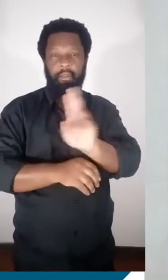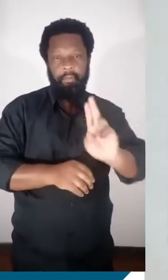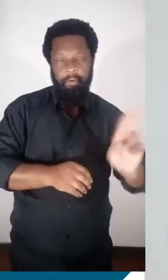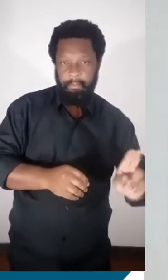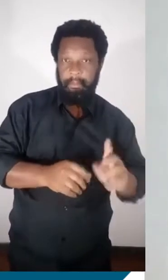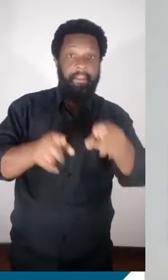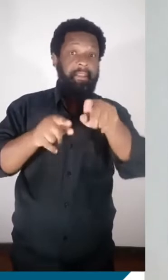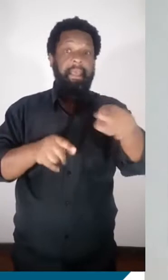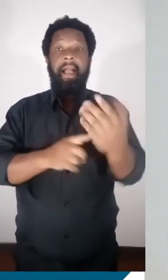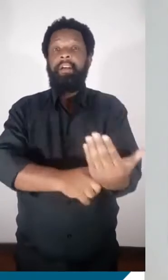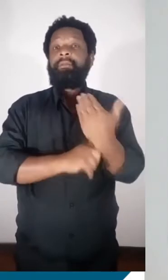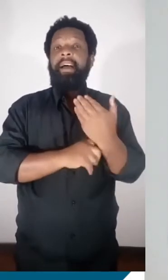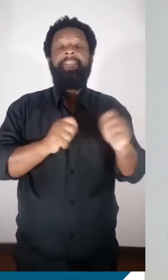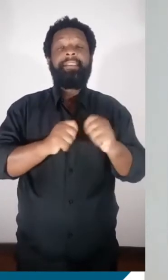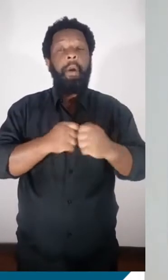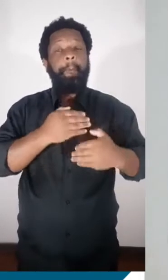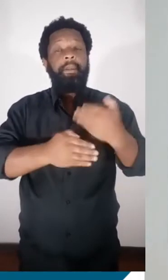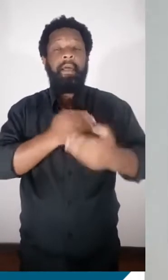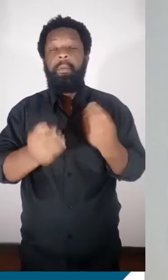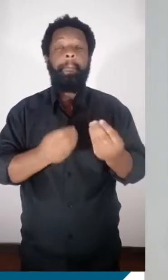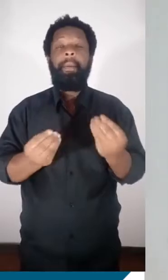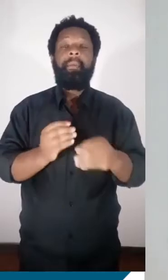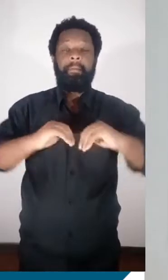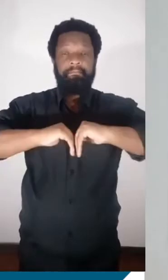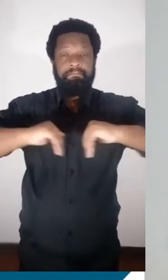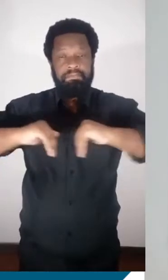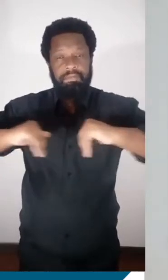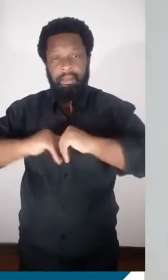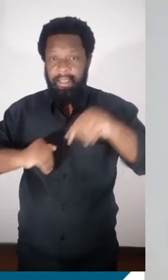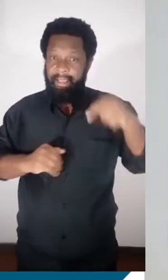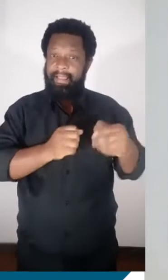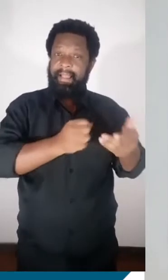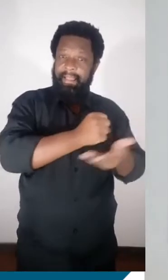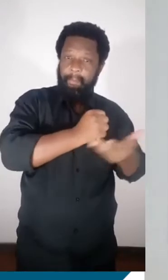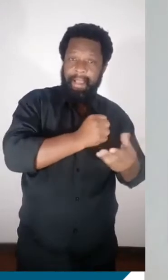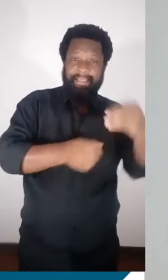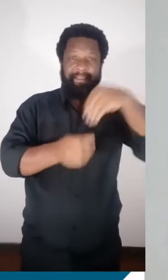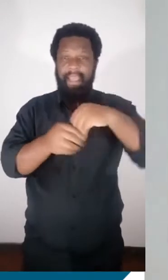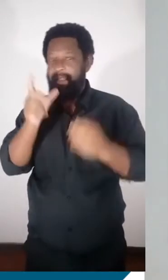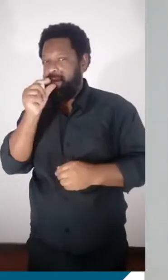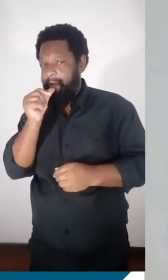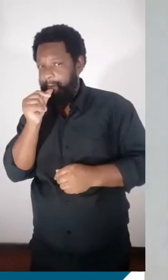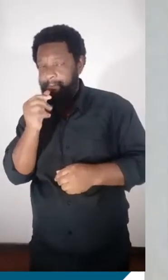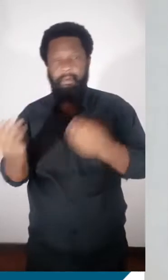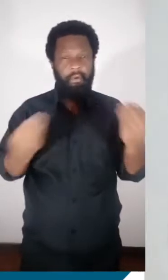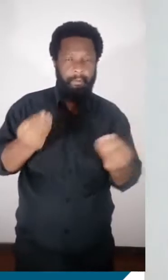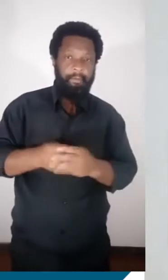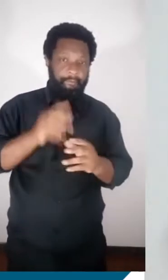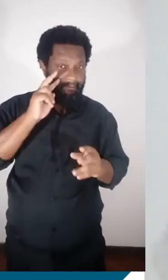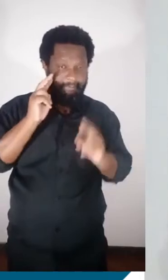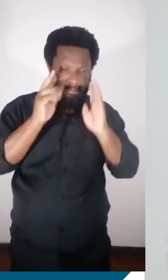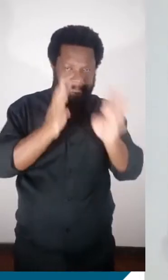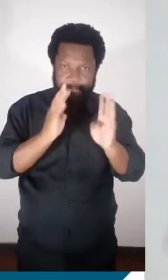eu quero que vocês me ajudem a fazer o processo de dissociação dessa base em água. O que acontece, pessoal? Como vocês